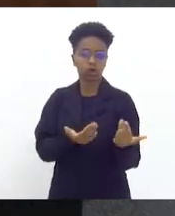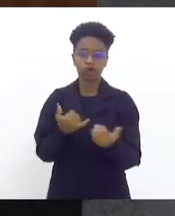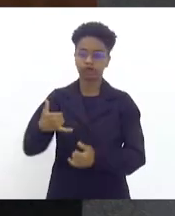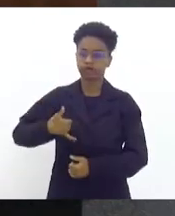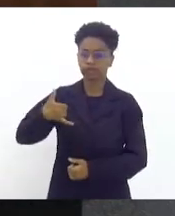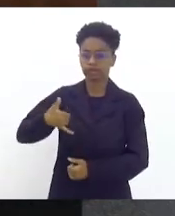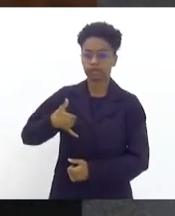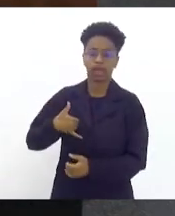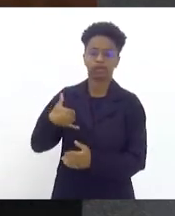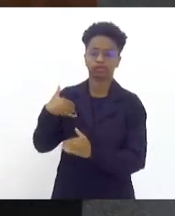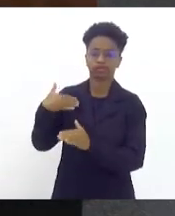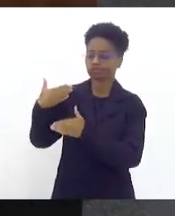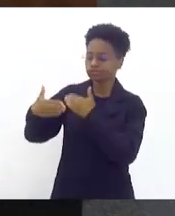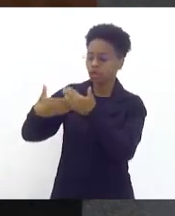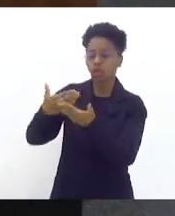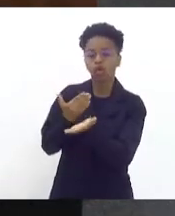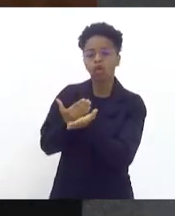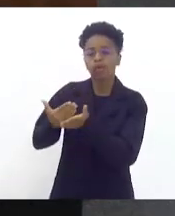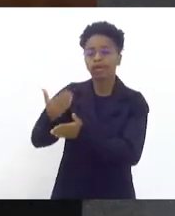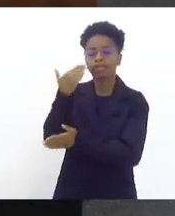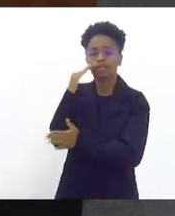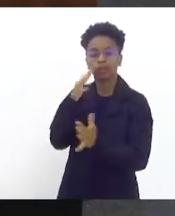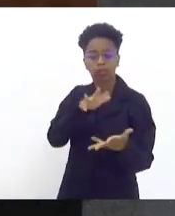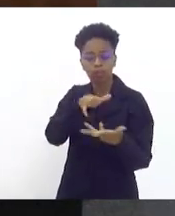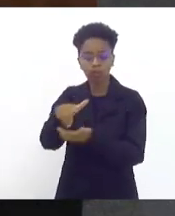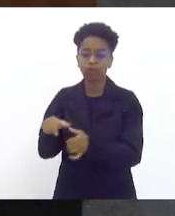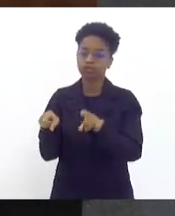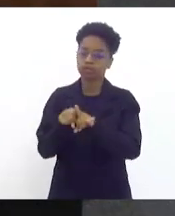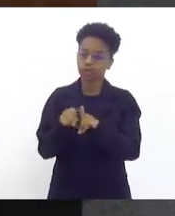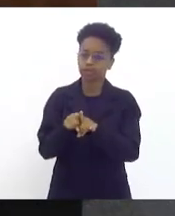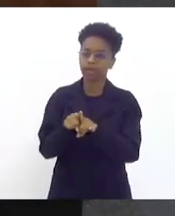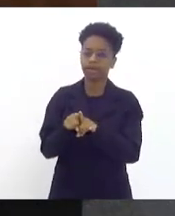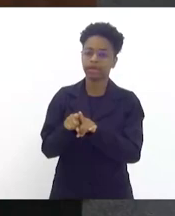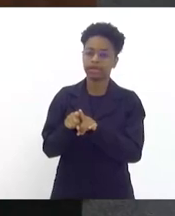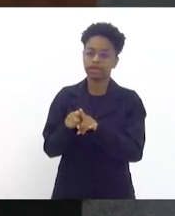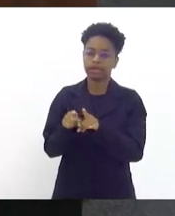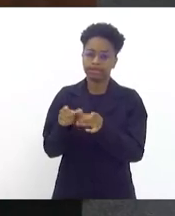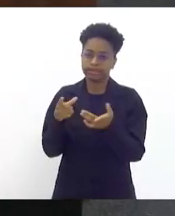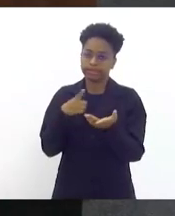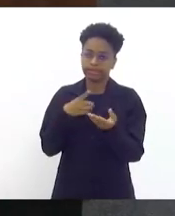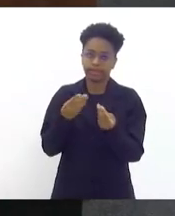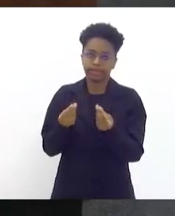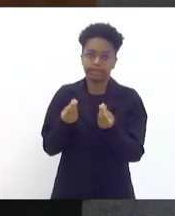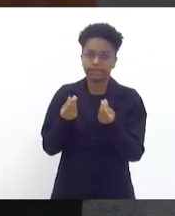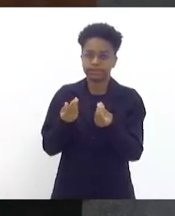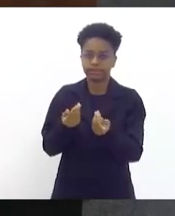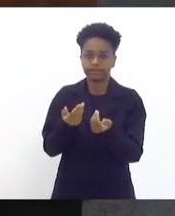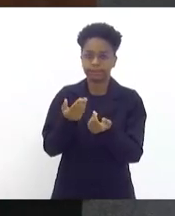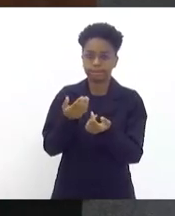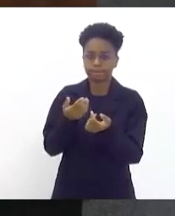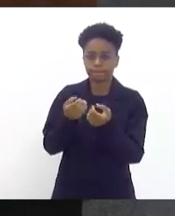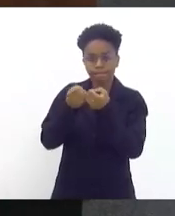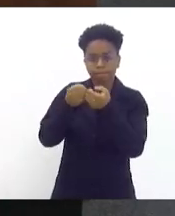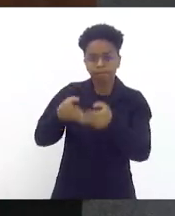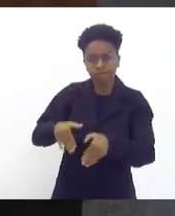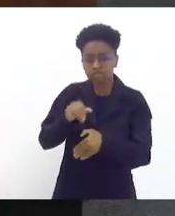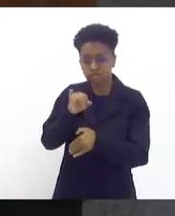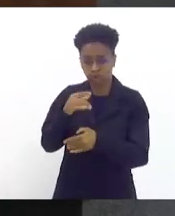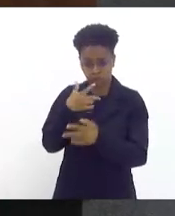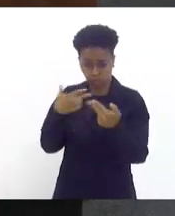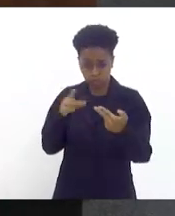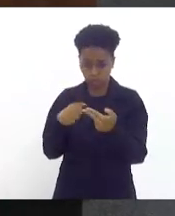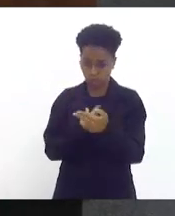de formação e que estão muito mais reticentes e ah tudo que a gente conquistou nos últimos anos